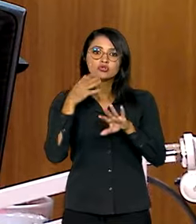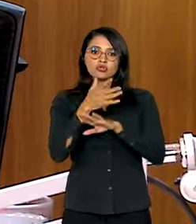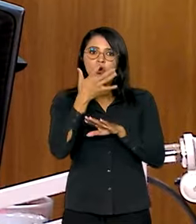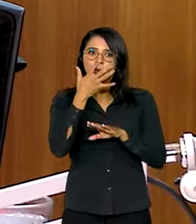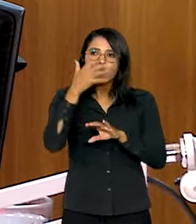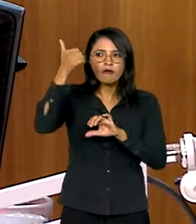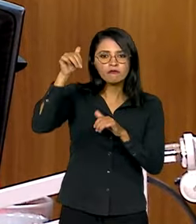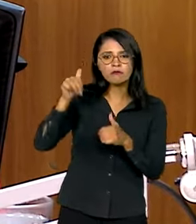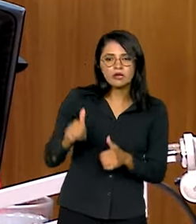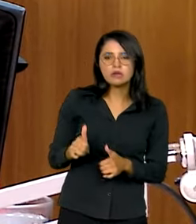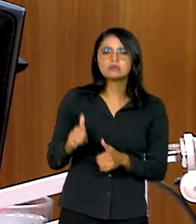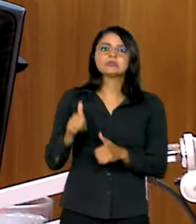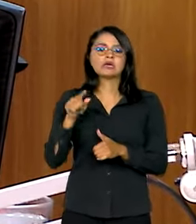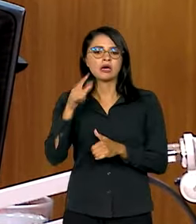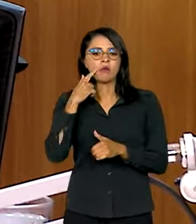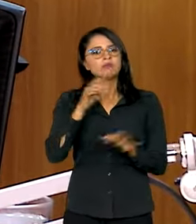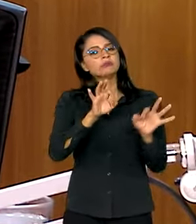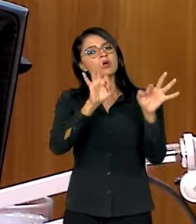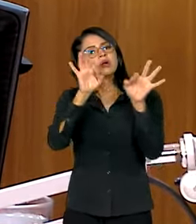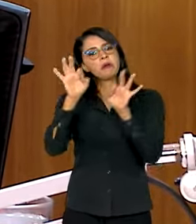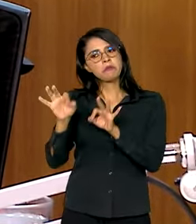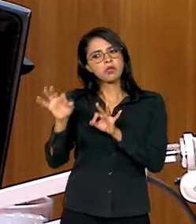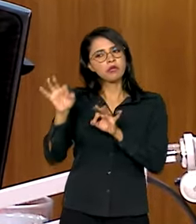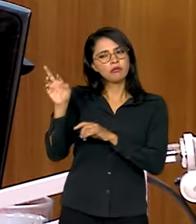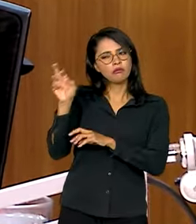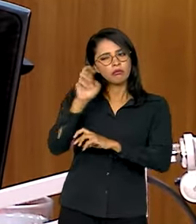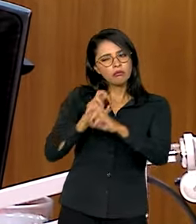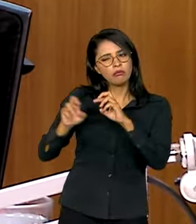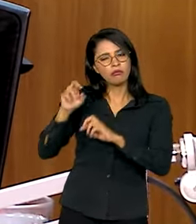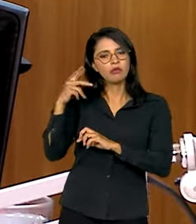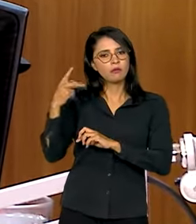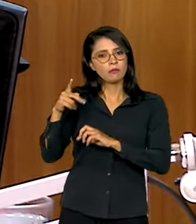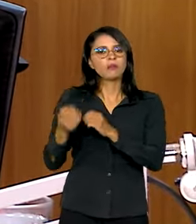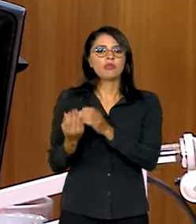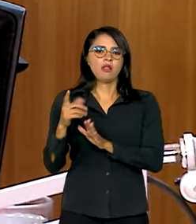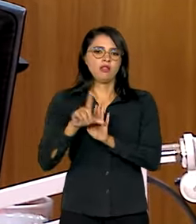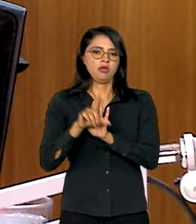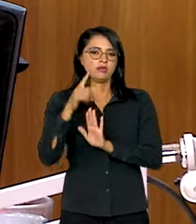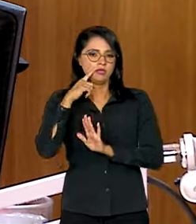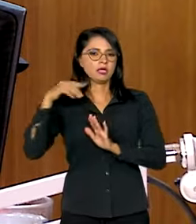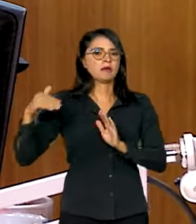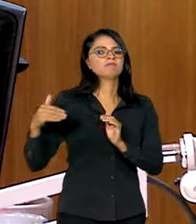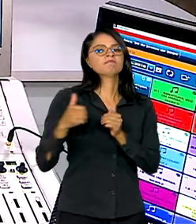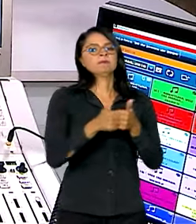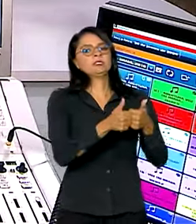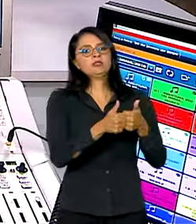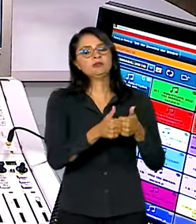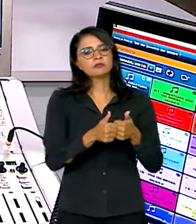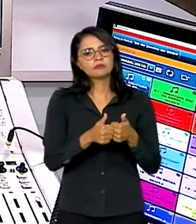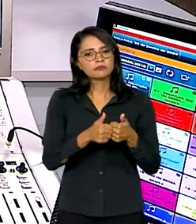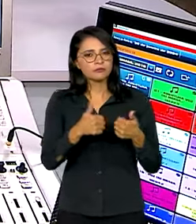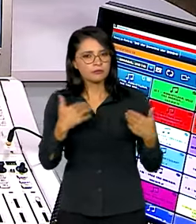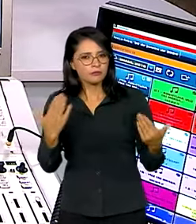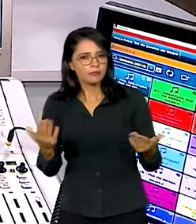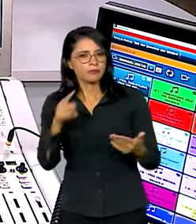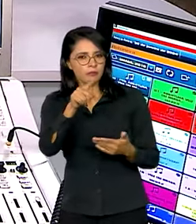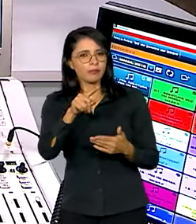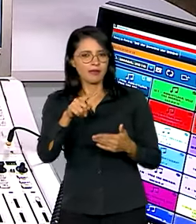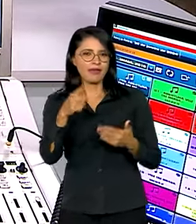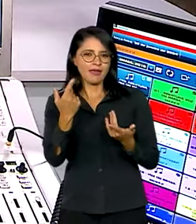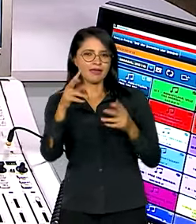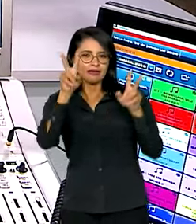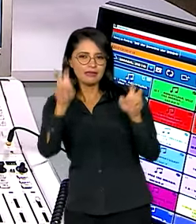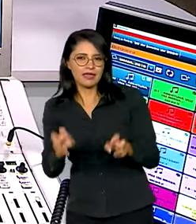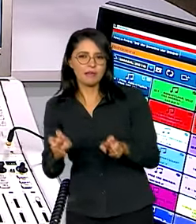para avaliação, acompanhamento e monitoramento da implementação da lei. Ministra, além dessa questão da igualdade